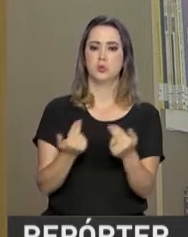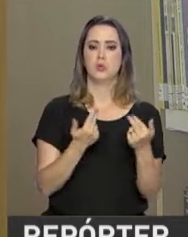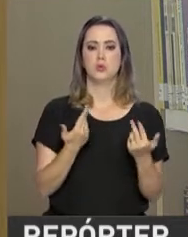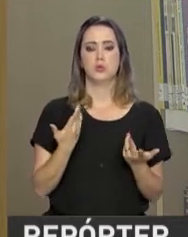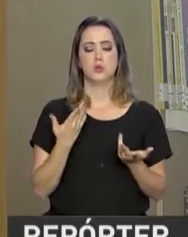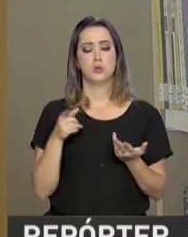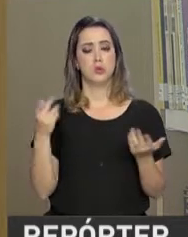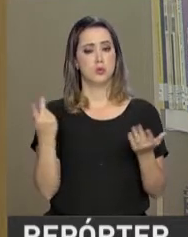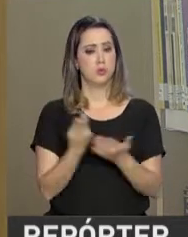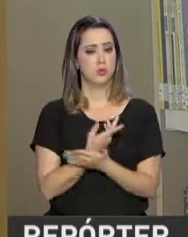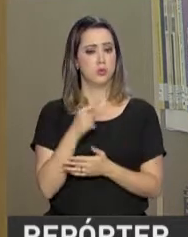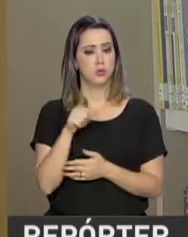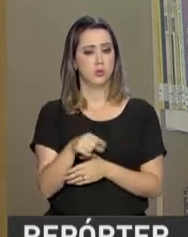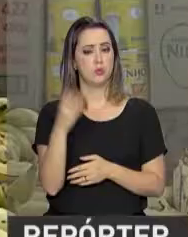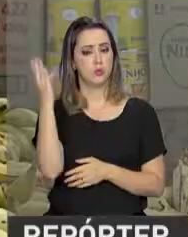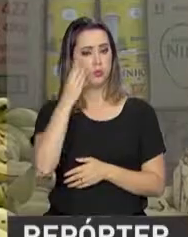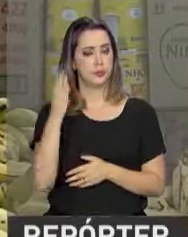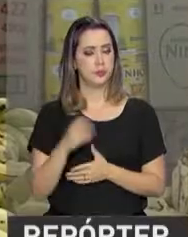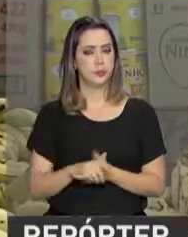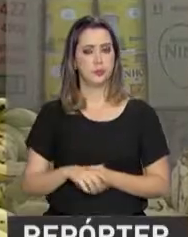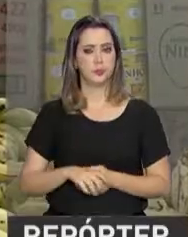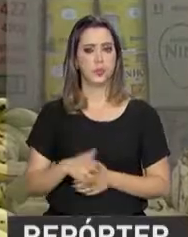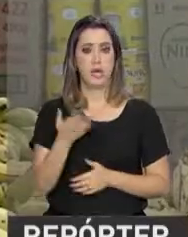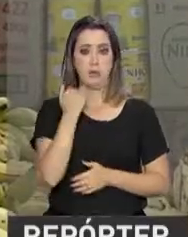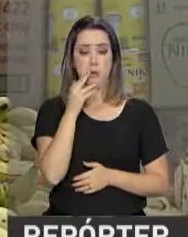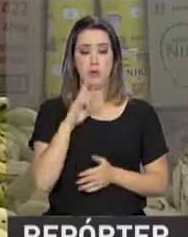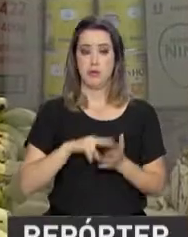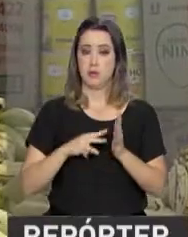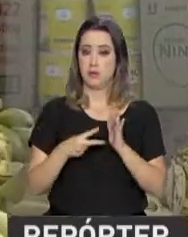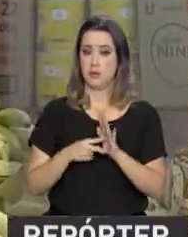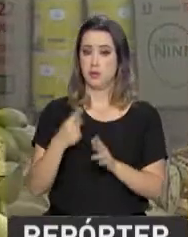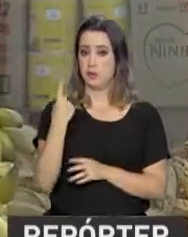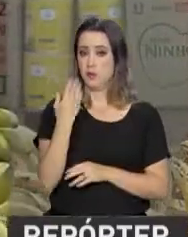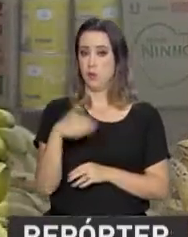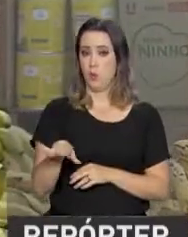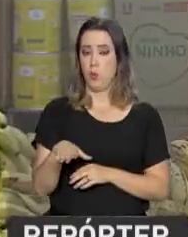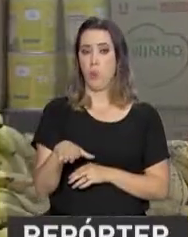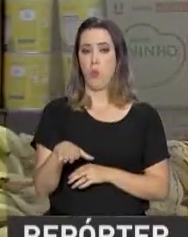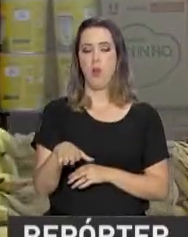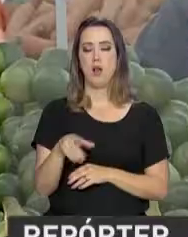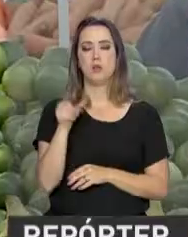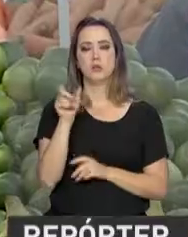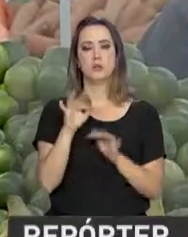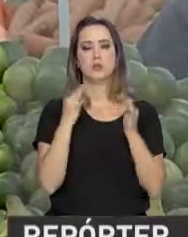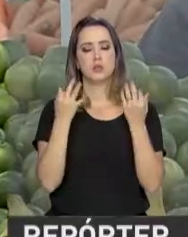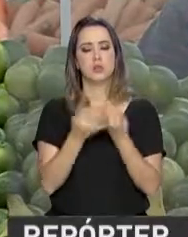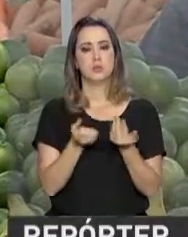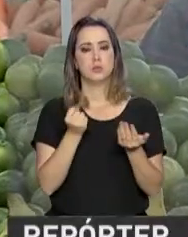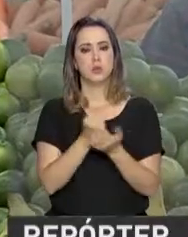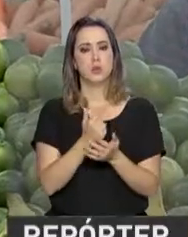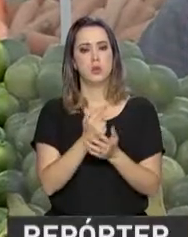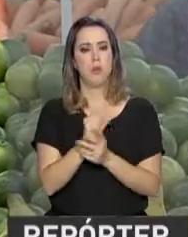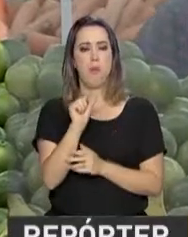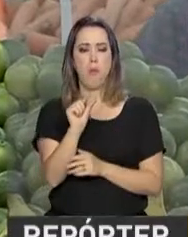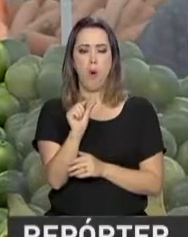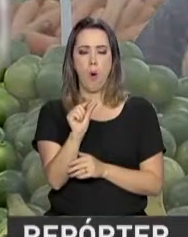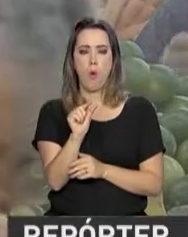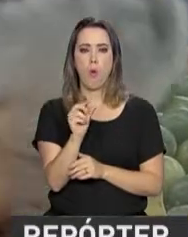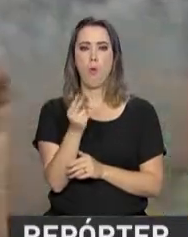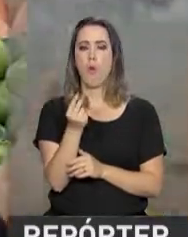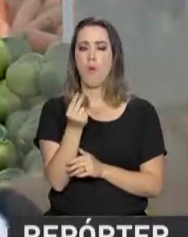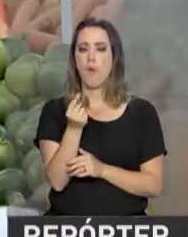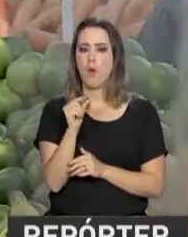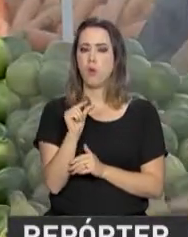da situação atual da inflação brasileira. Os alimentos, que representam um quarto do consumo das famílias, tiveram pequena variação,